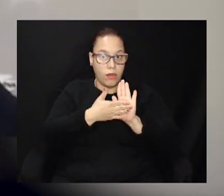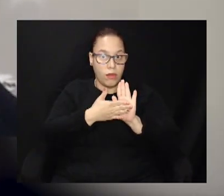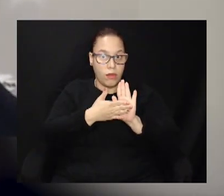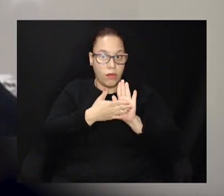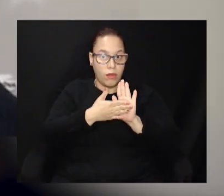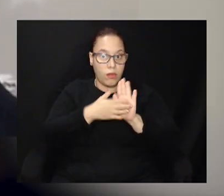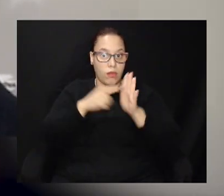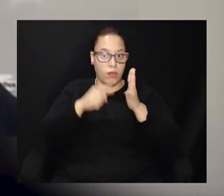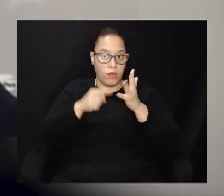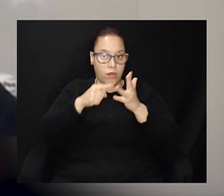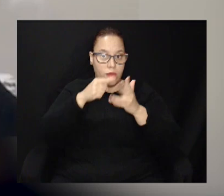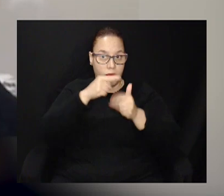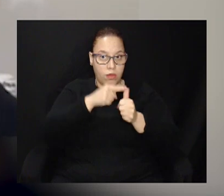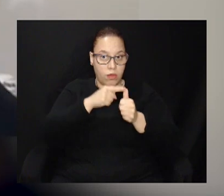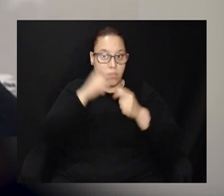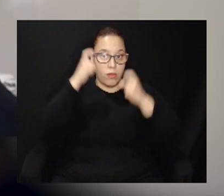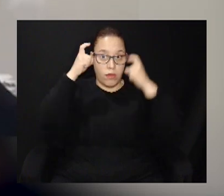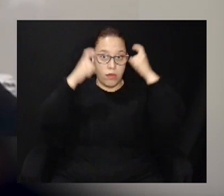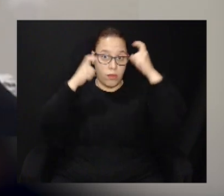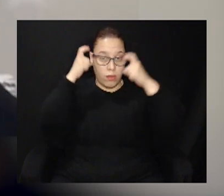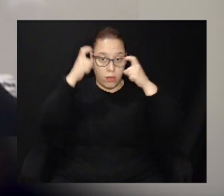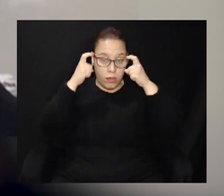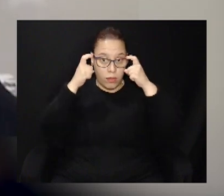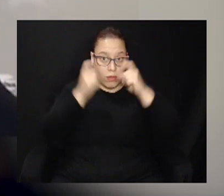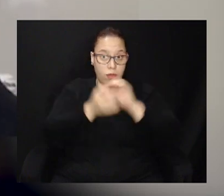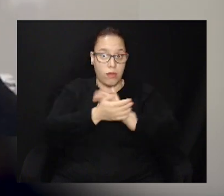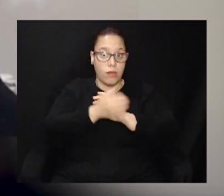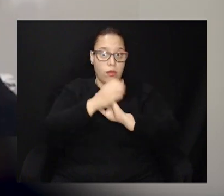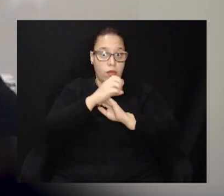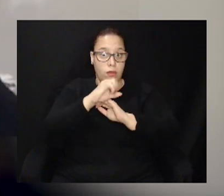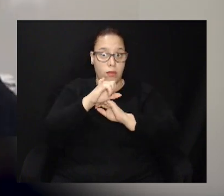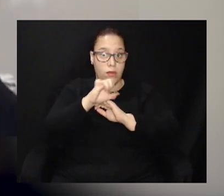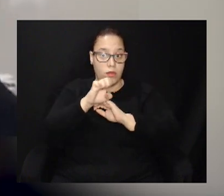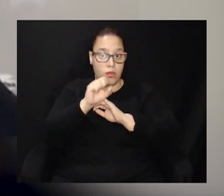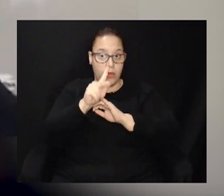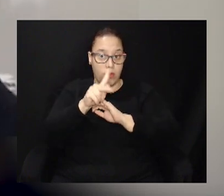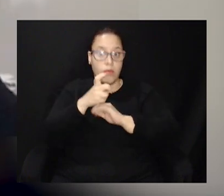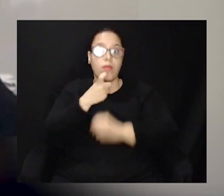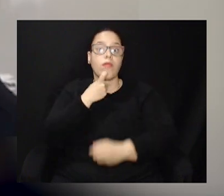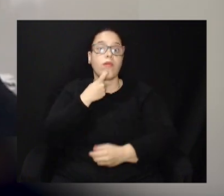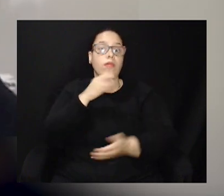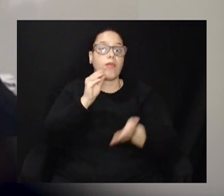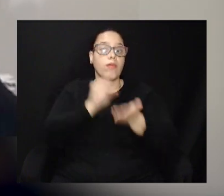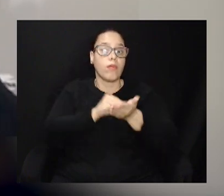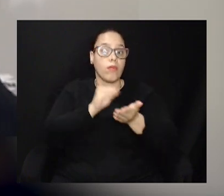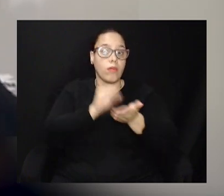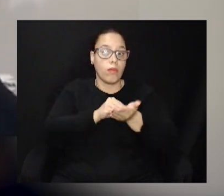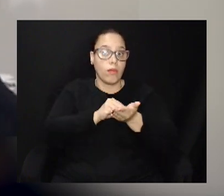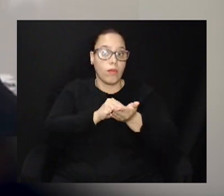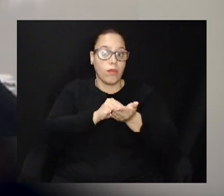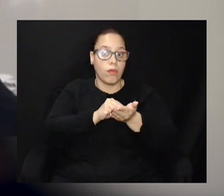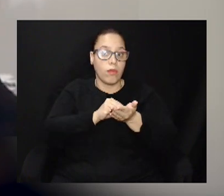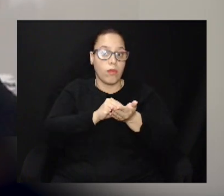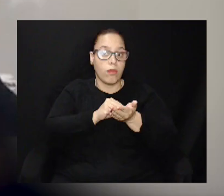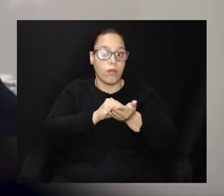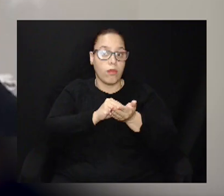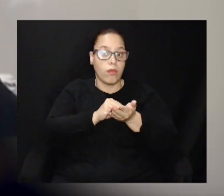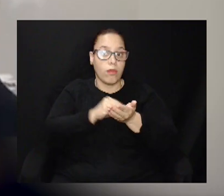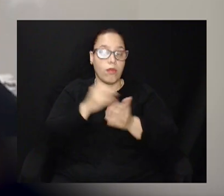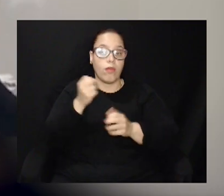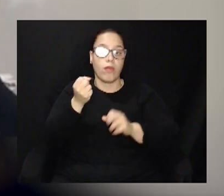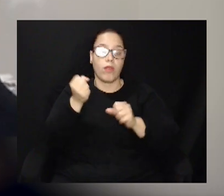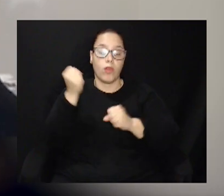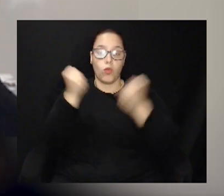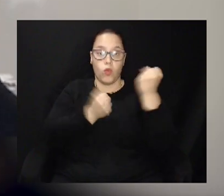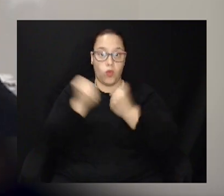como preocupantes pelos associados do Ciesp Campinas. Falta de chips para a fabricação de automóveis por conta do